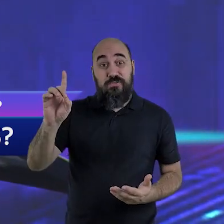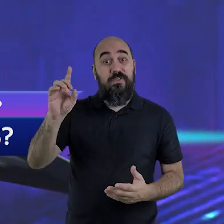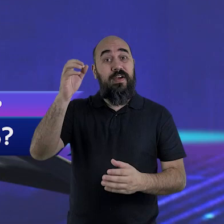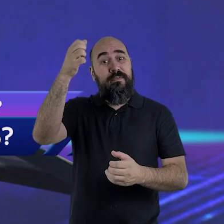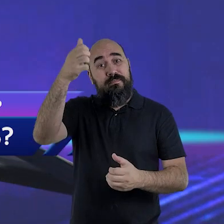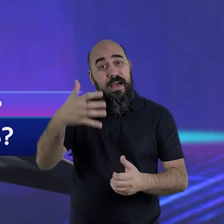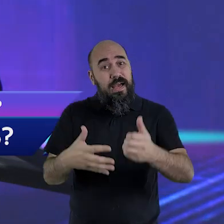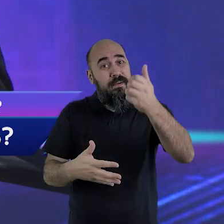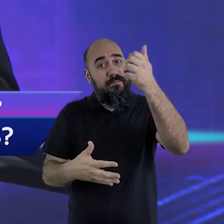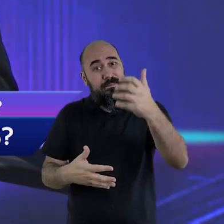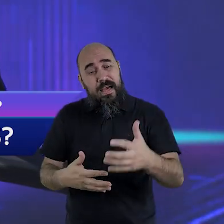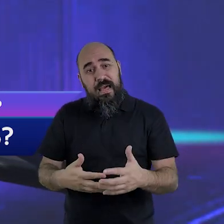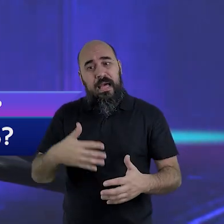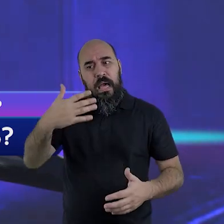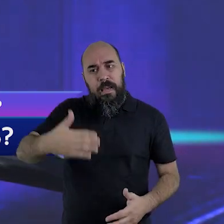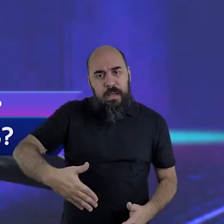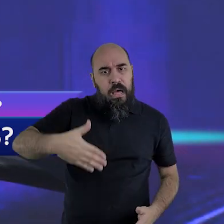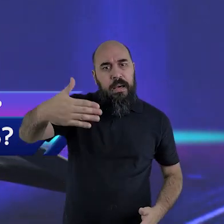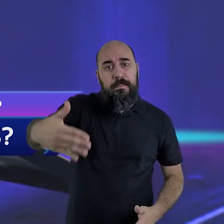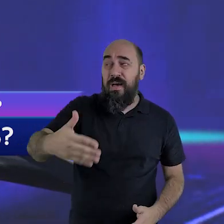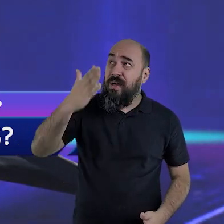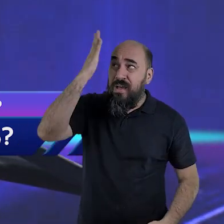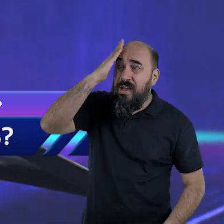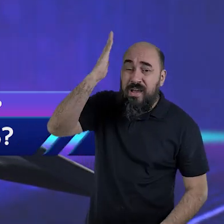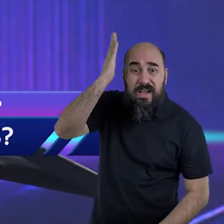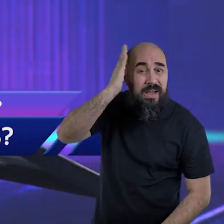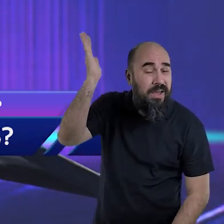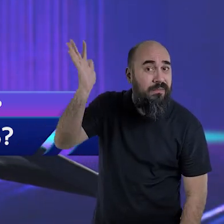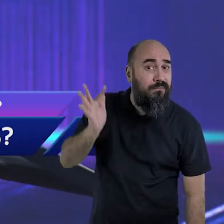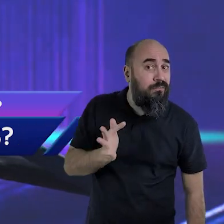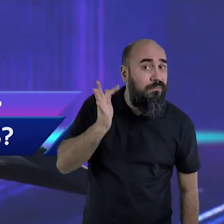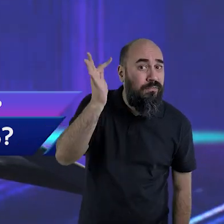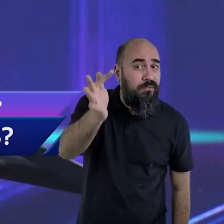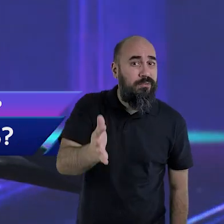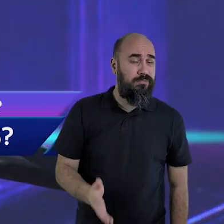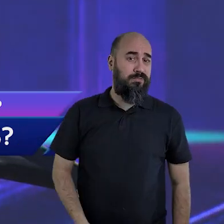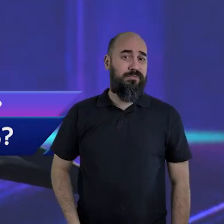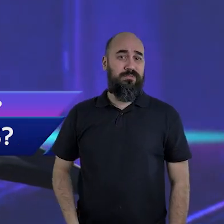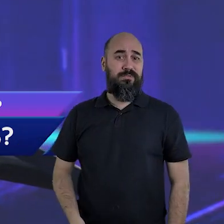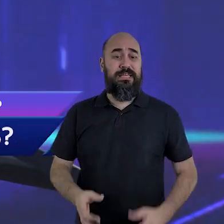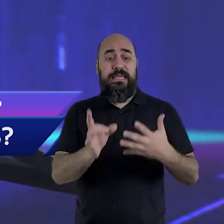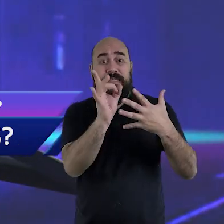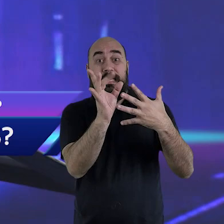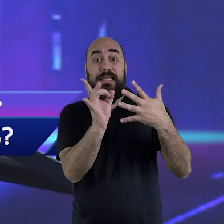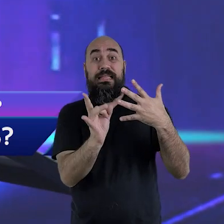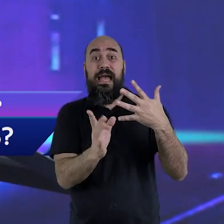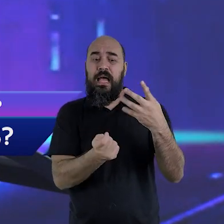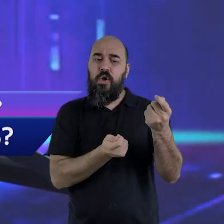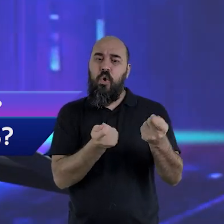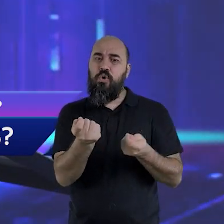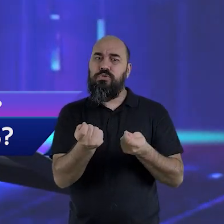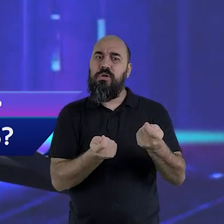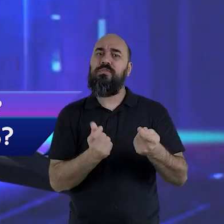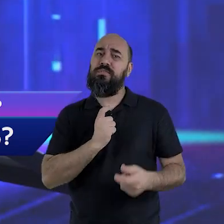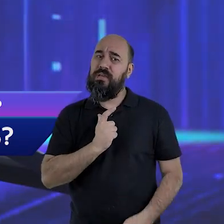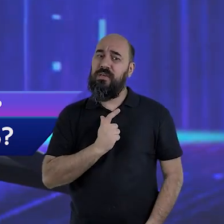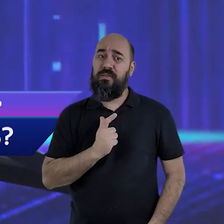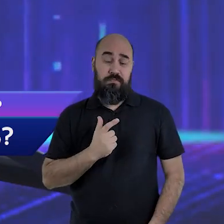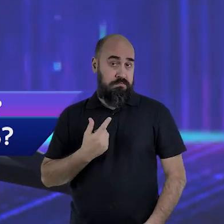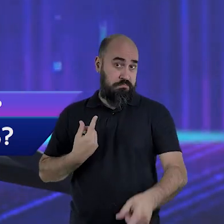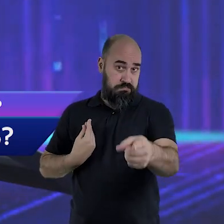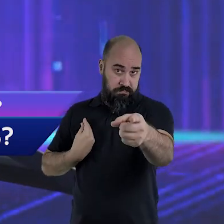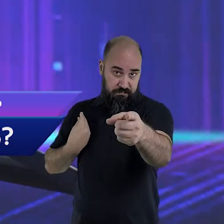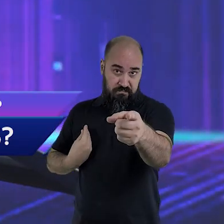dizendo. Porque Deus controla cada detalhe da história, Ele pode controlar também cada detalhe da